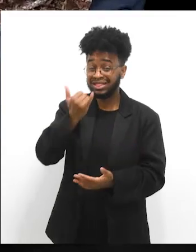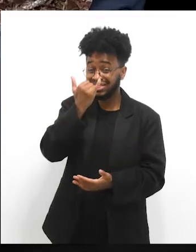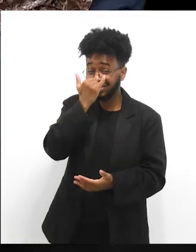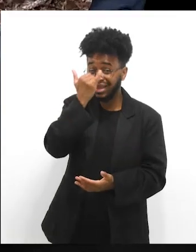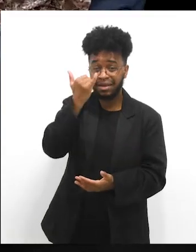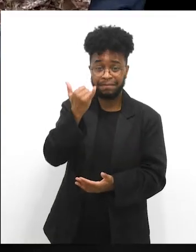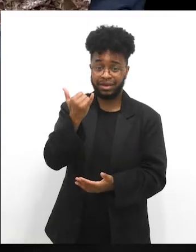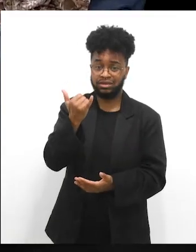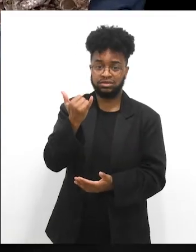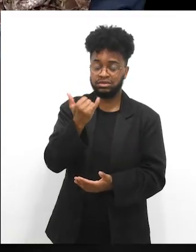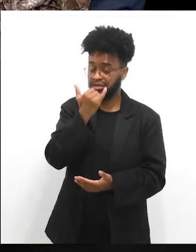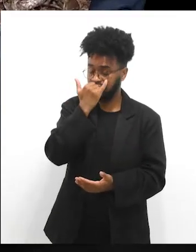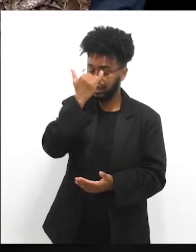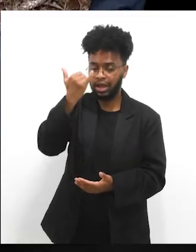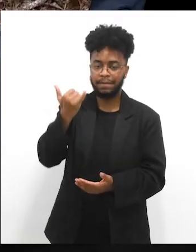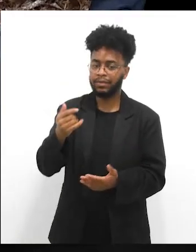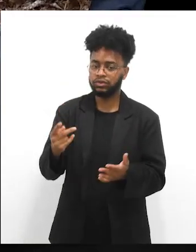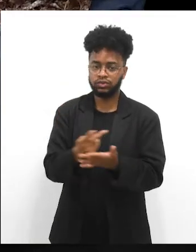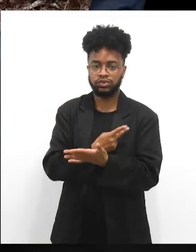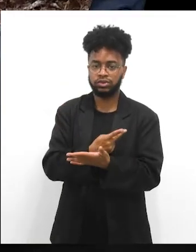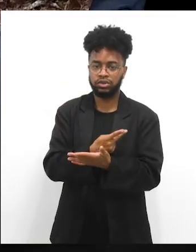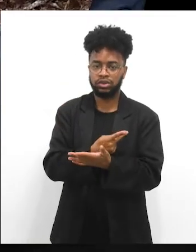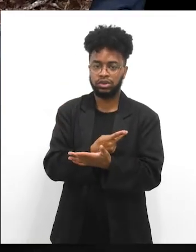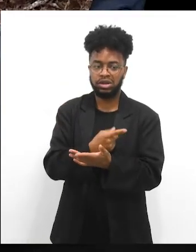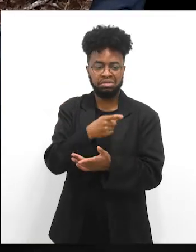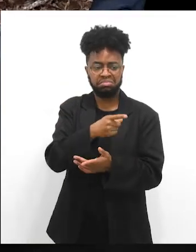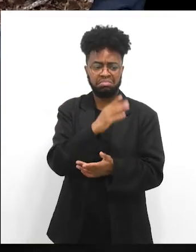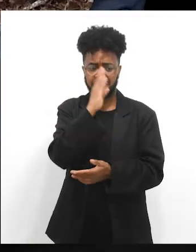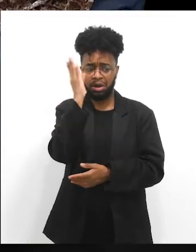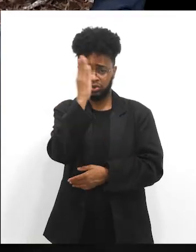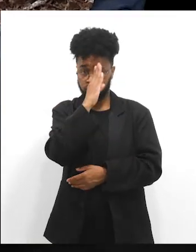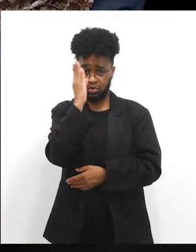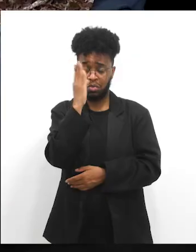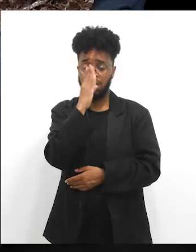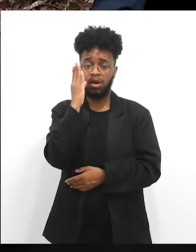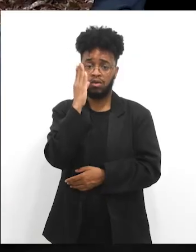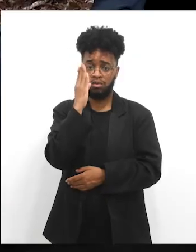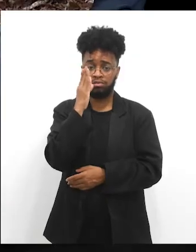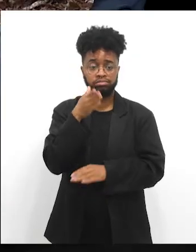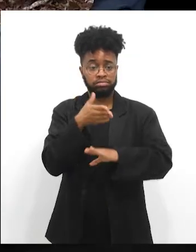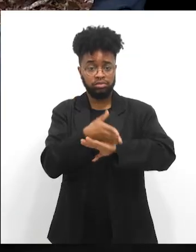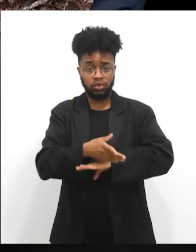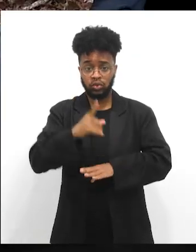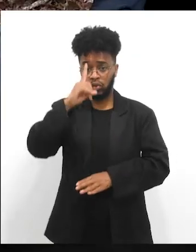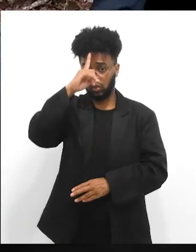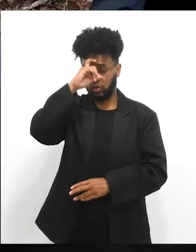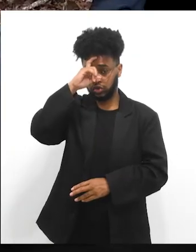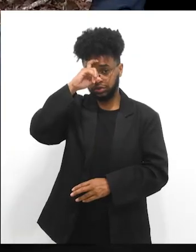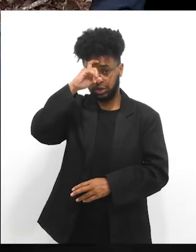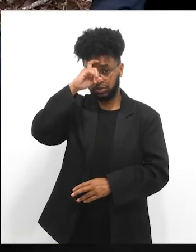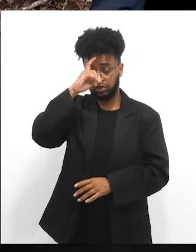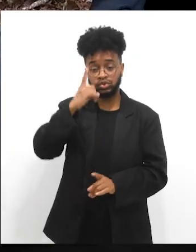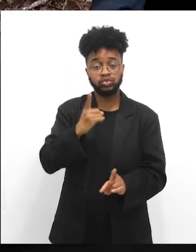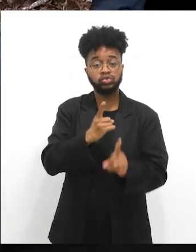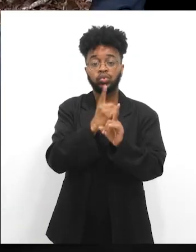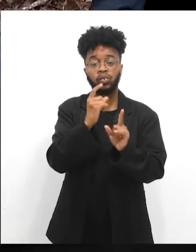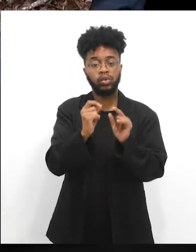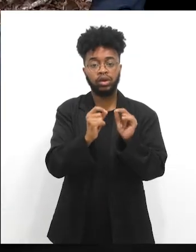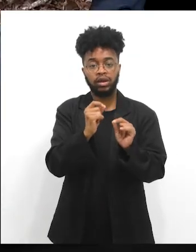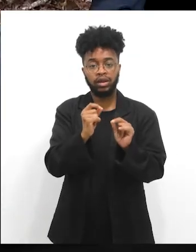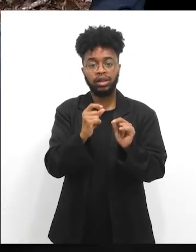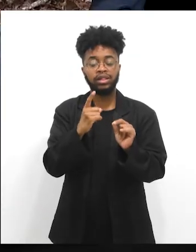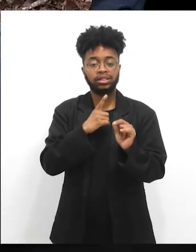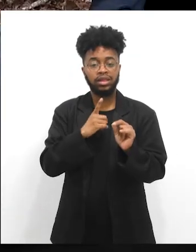Eis que, de repente, do nada, o Anderson não se sentiu bem, foi ao hospital